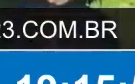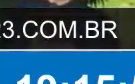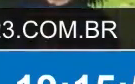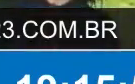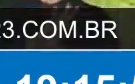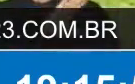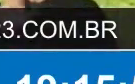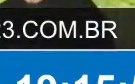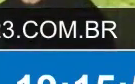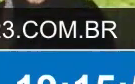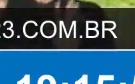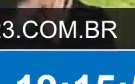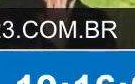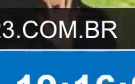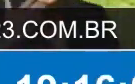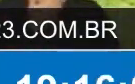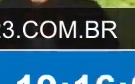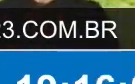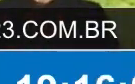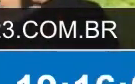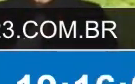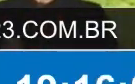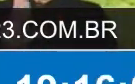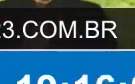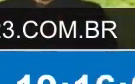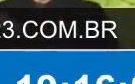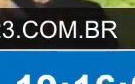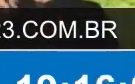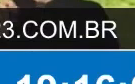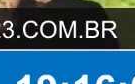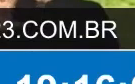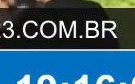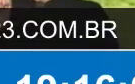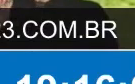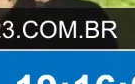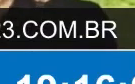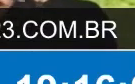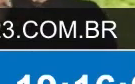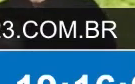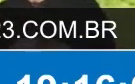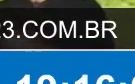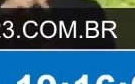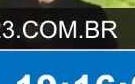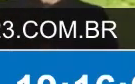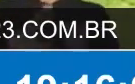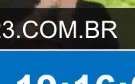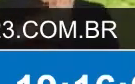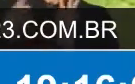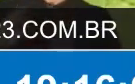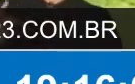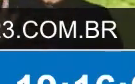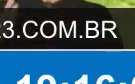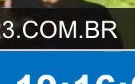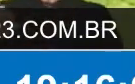Do coordenador do programa de governo de Lula, Aloizio Mercadante, e também da presidente do Partido dos Trabalhadores,